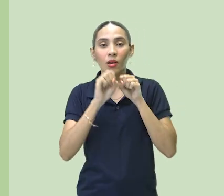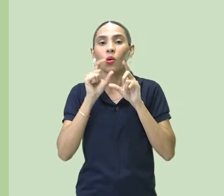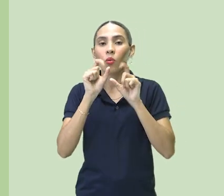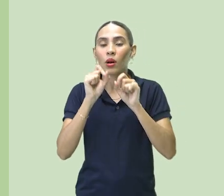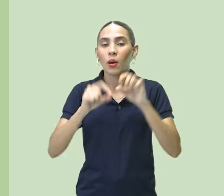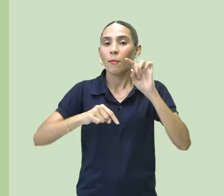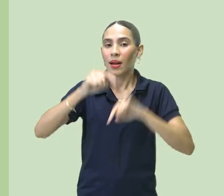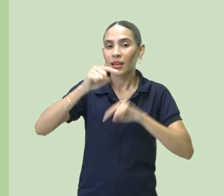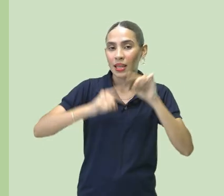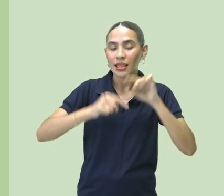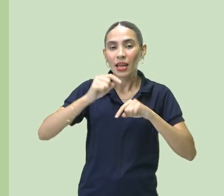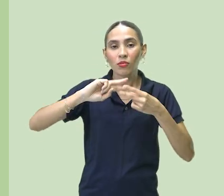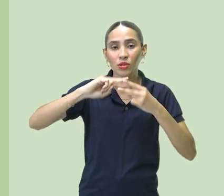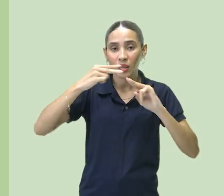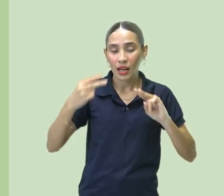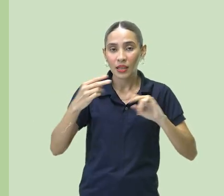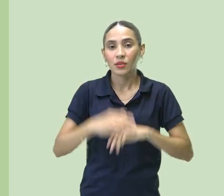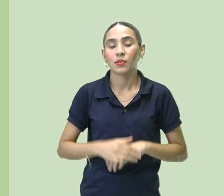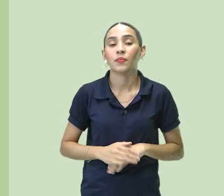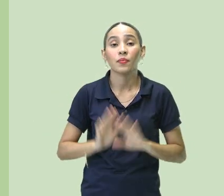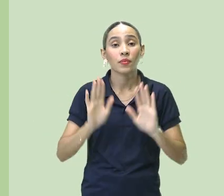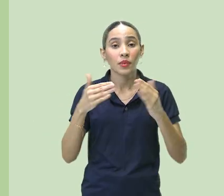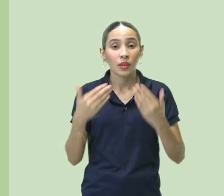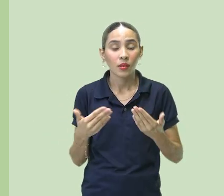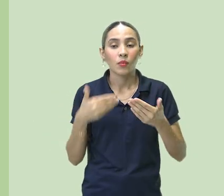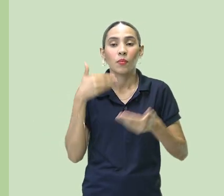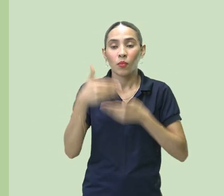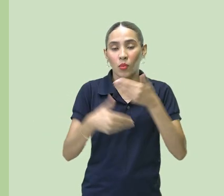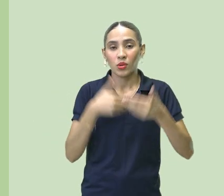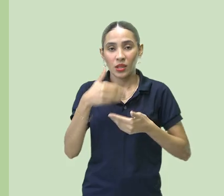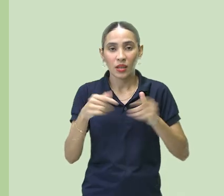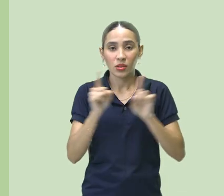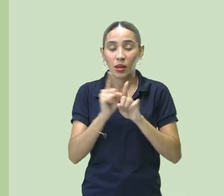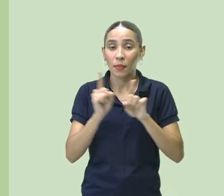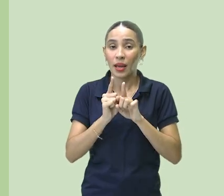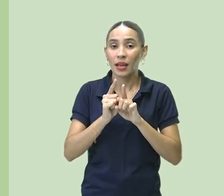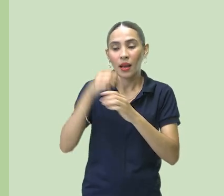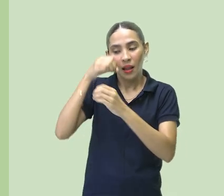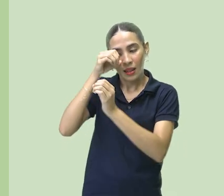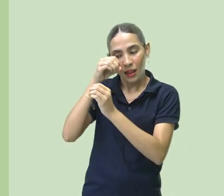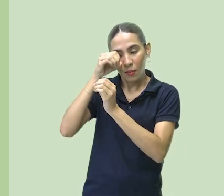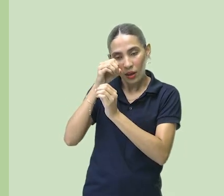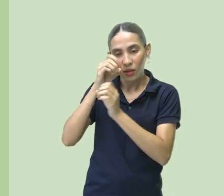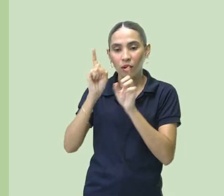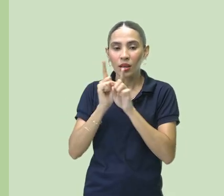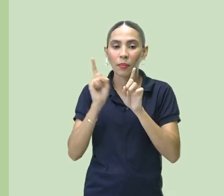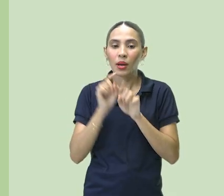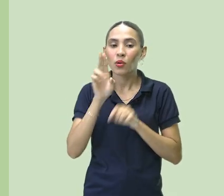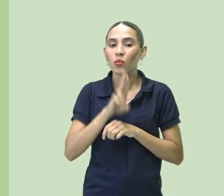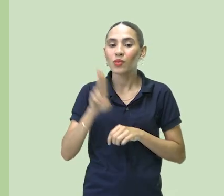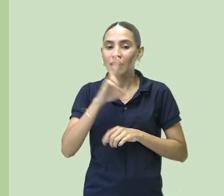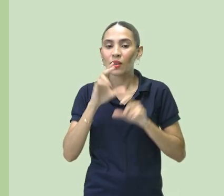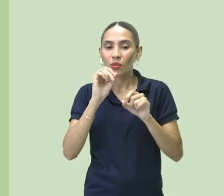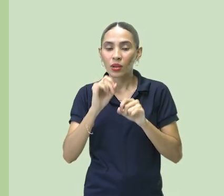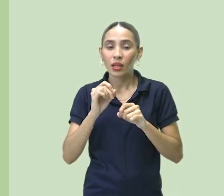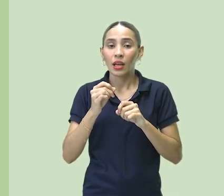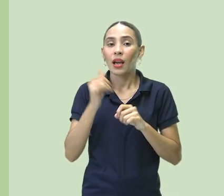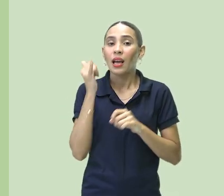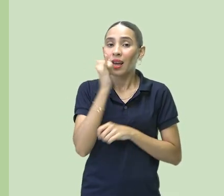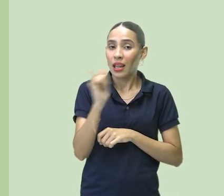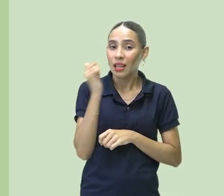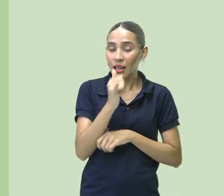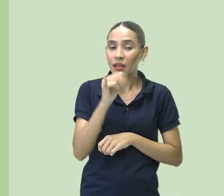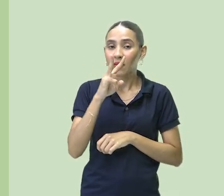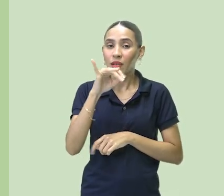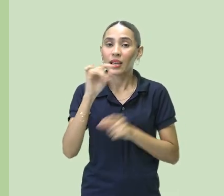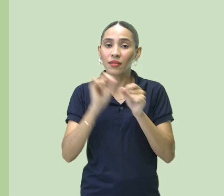o material genético. Num processo induzido por laboratório, né, através do uso de pulso elétrico, vai